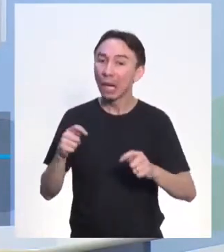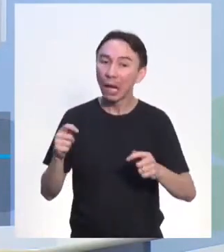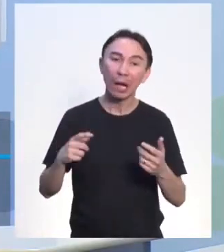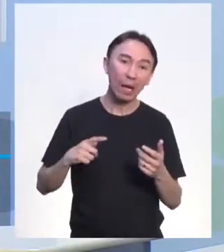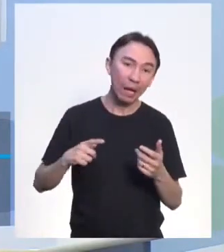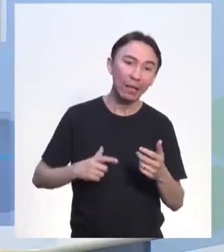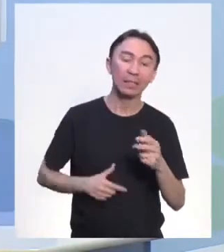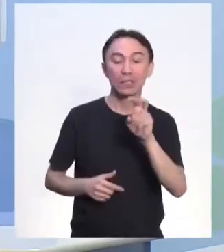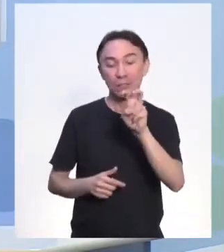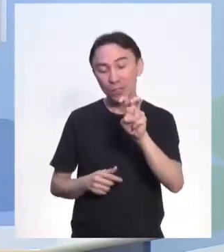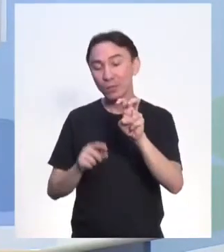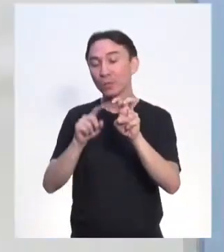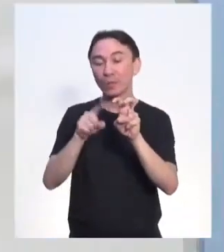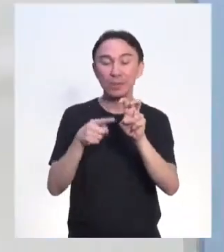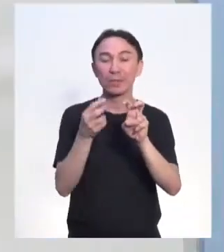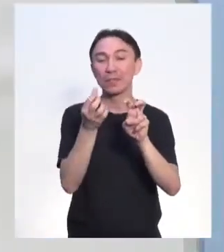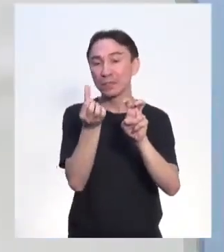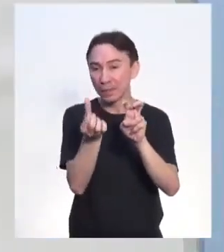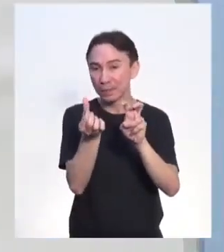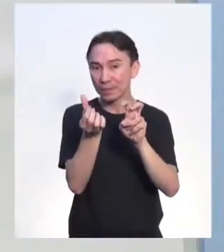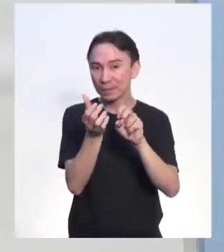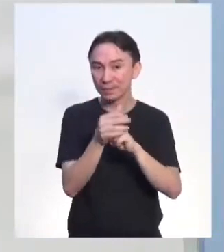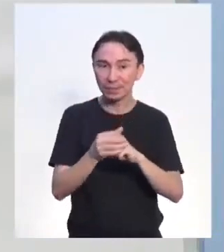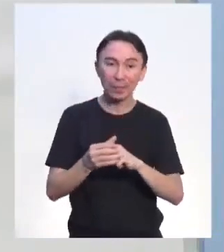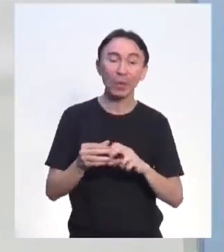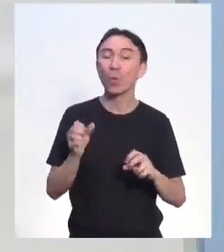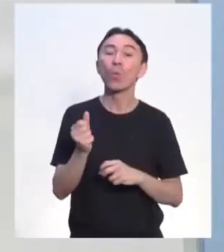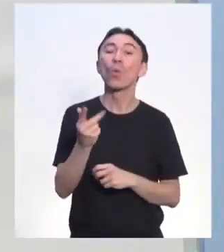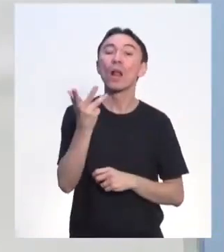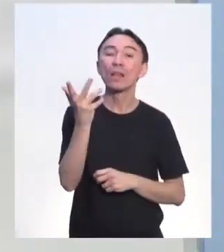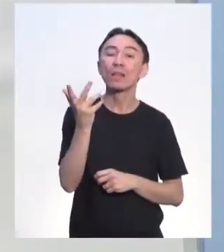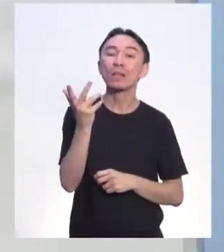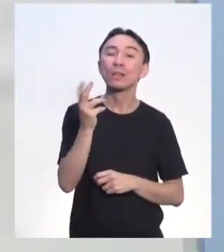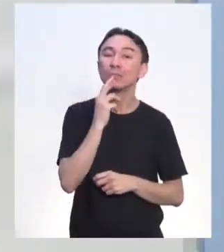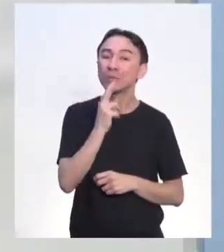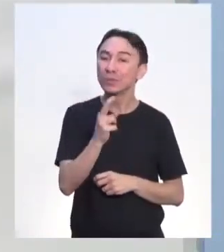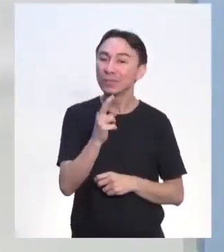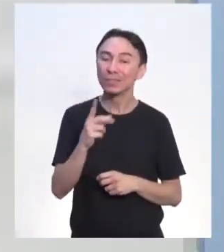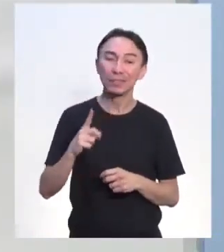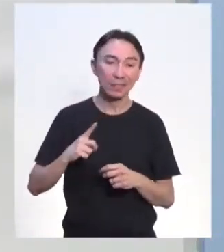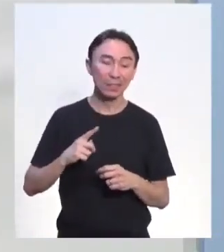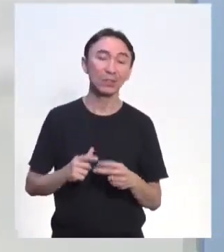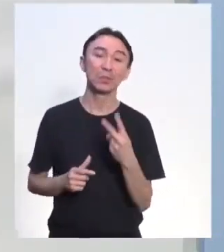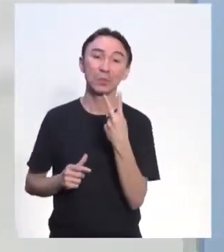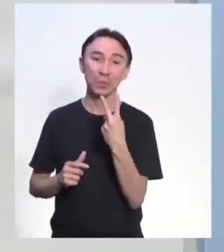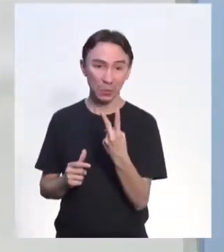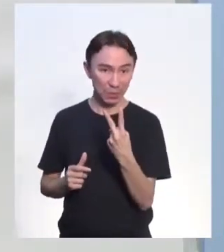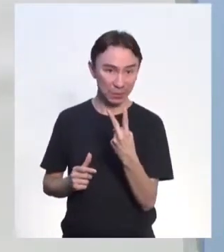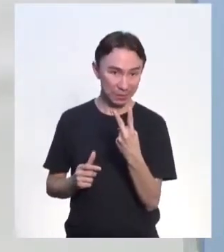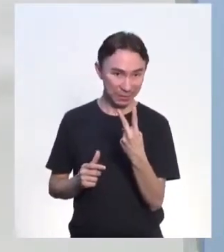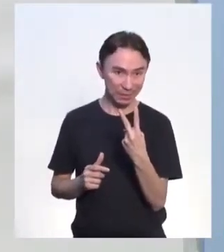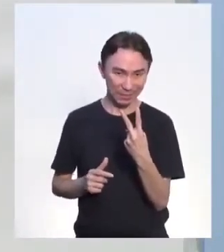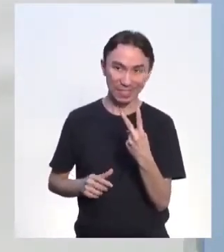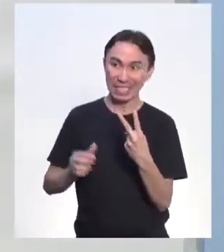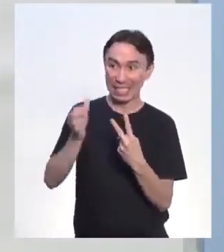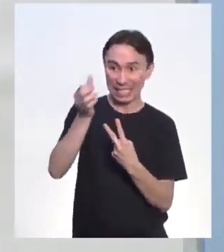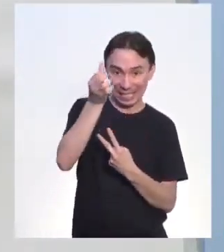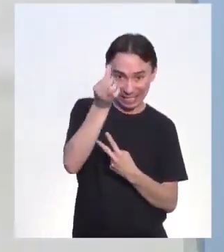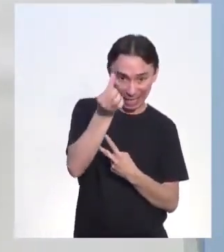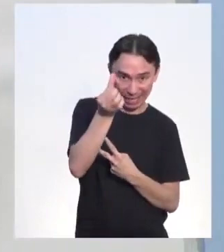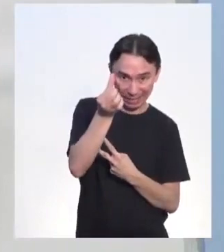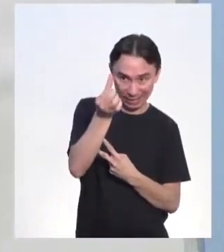5 e 6. Quantas respostas nós temos aqui? Duas. Duas destas 6. Então,